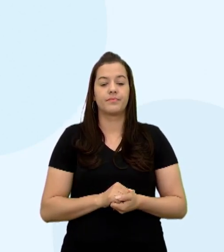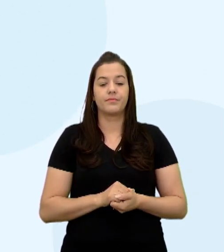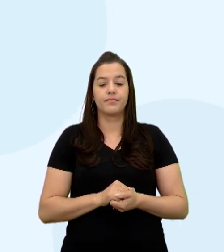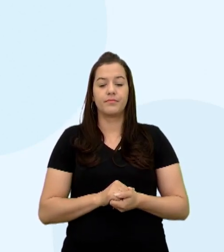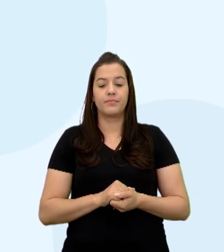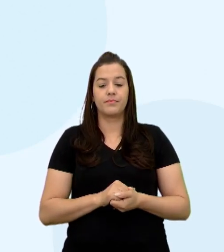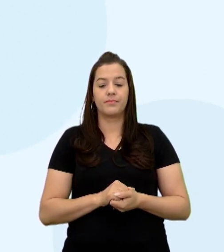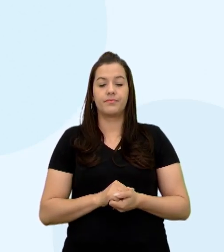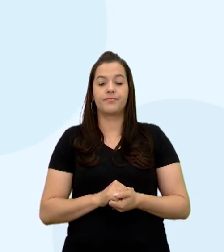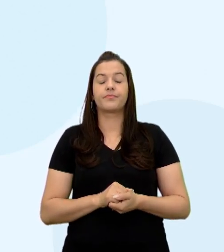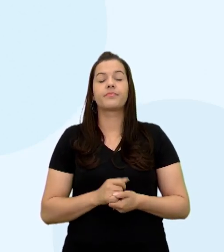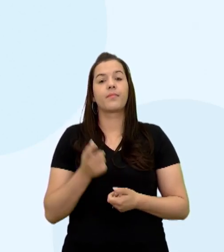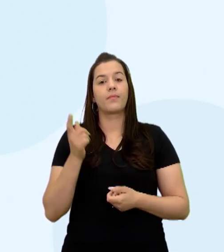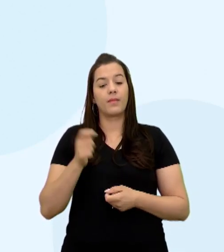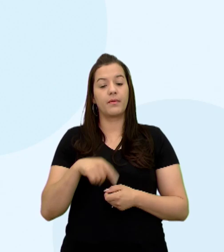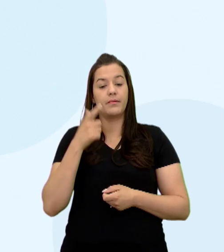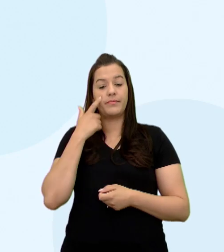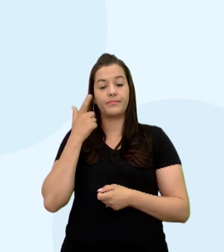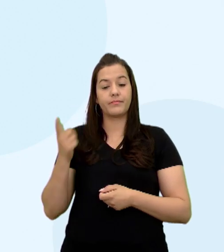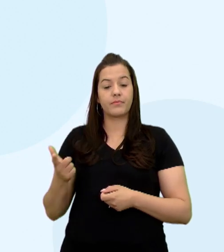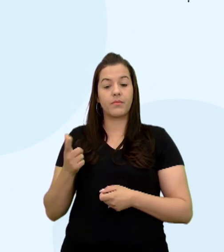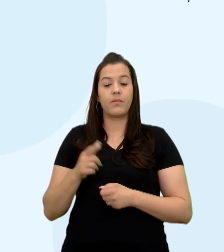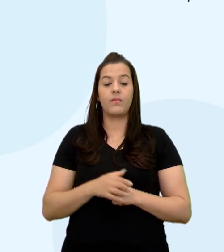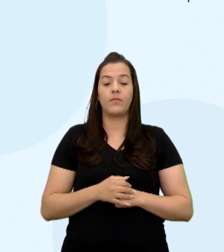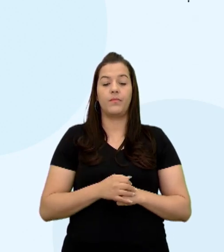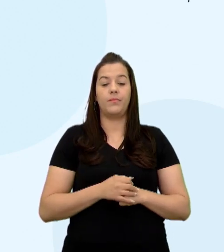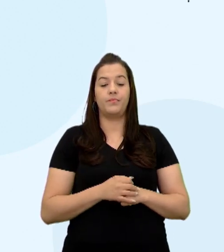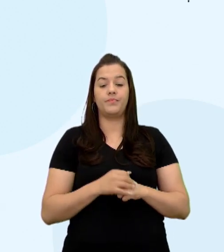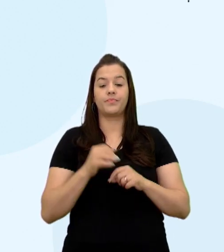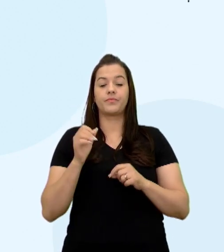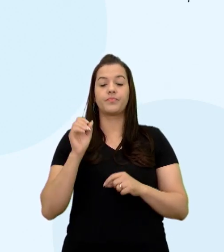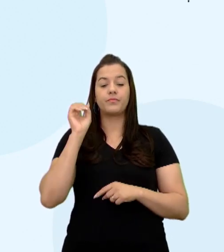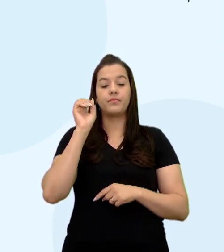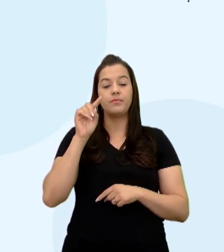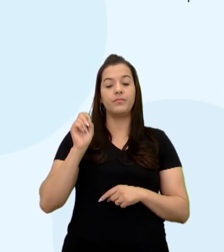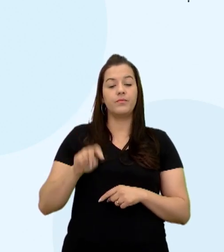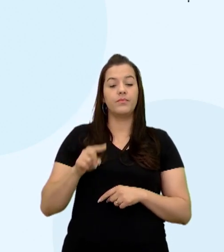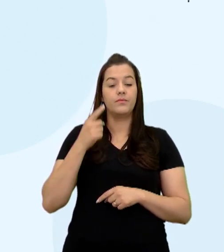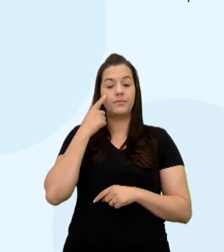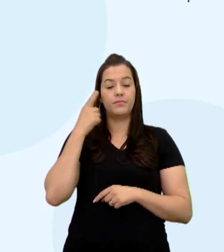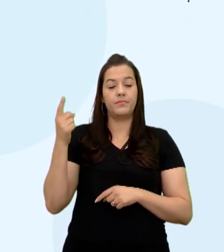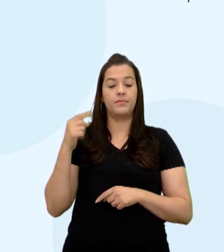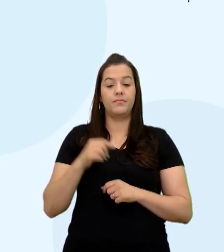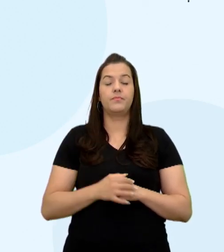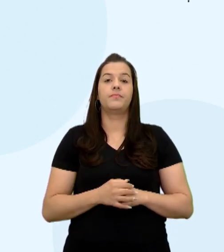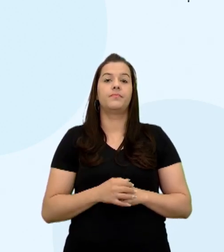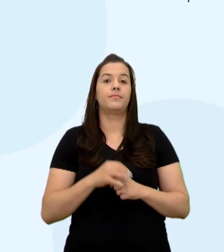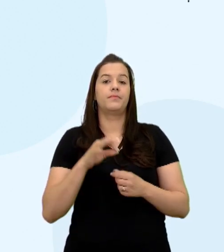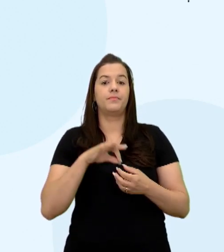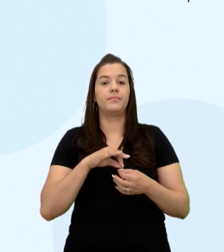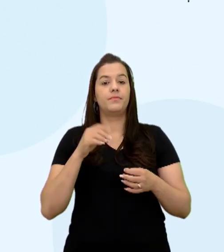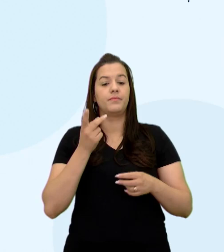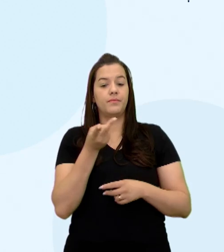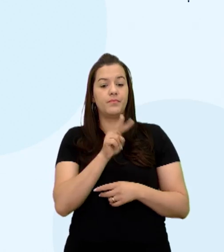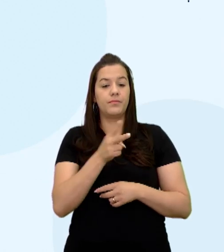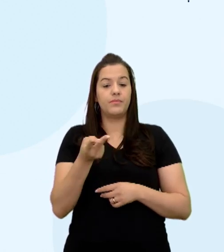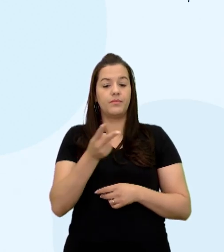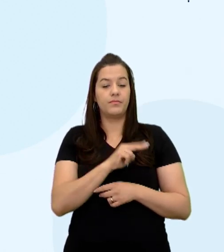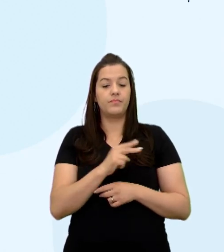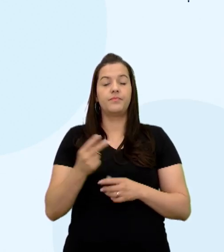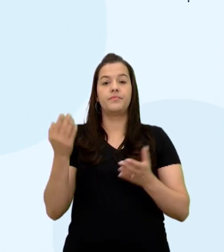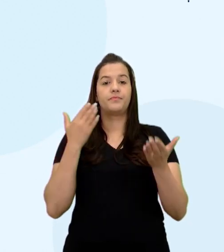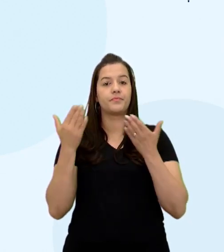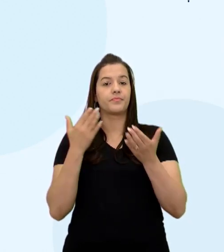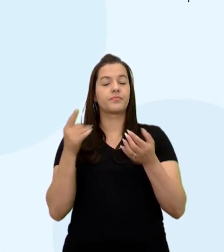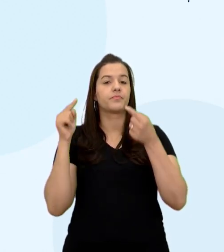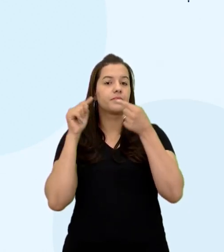26. Muito bem. Esse sinalzinho de divisão ficou parecendo um palito, né? Maior divisor comum entre 26 e 52, né,